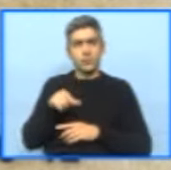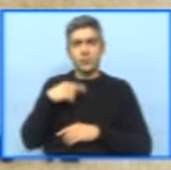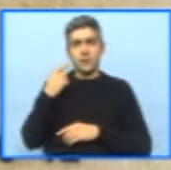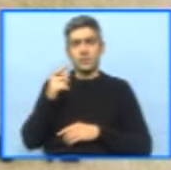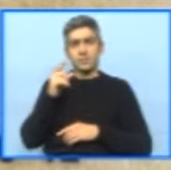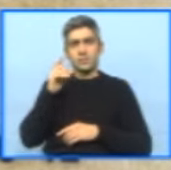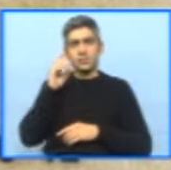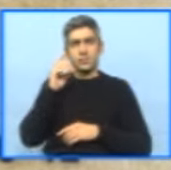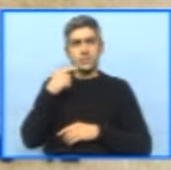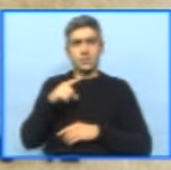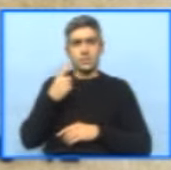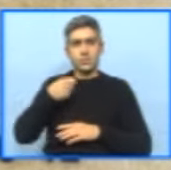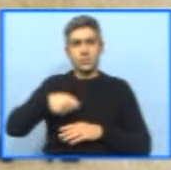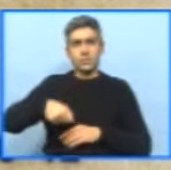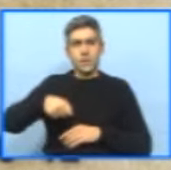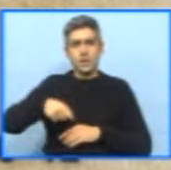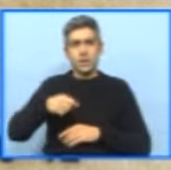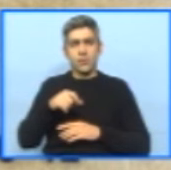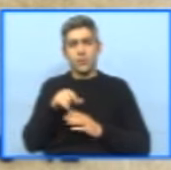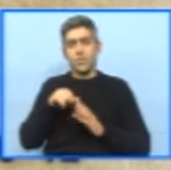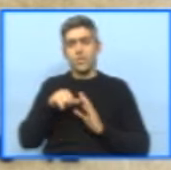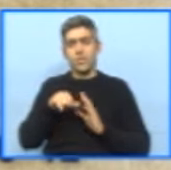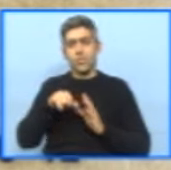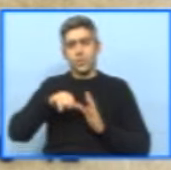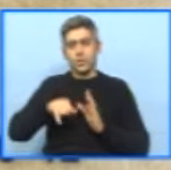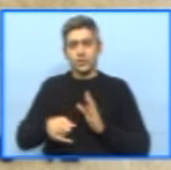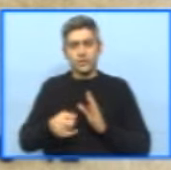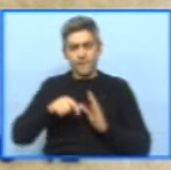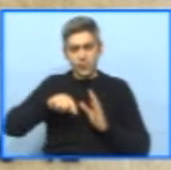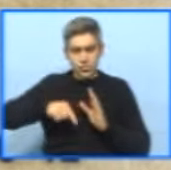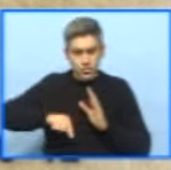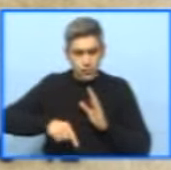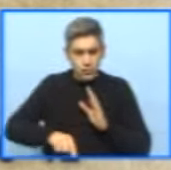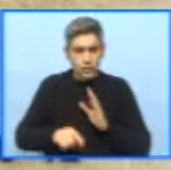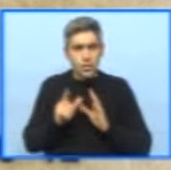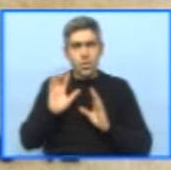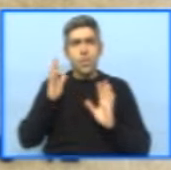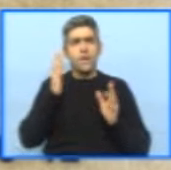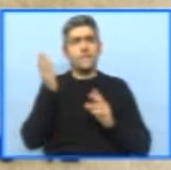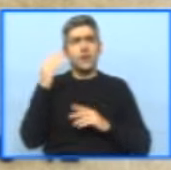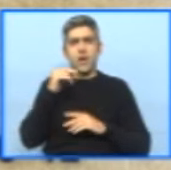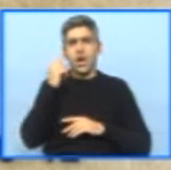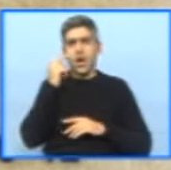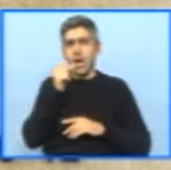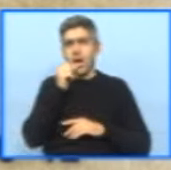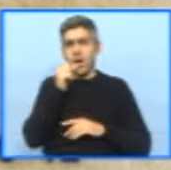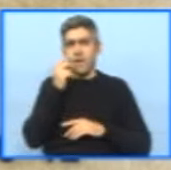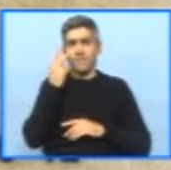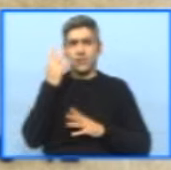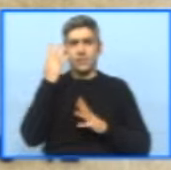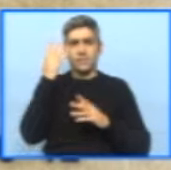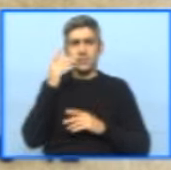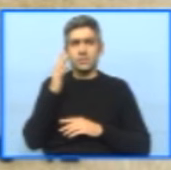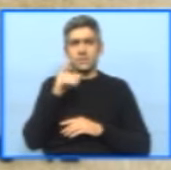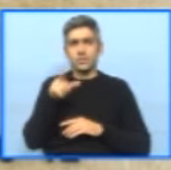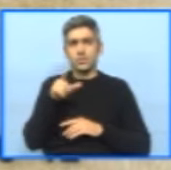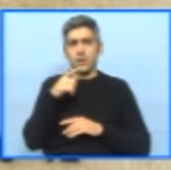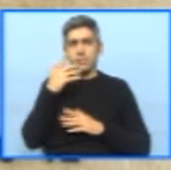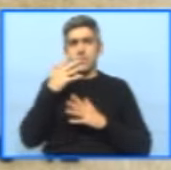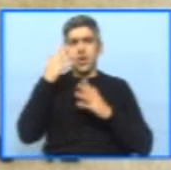sequer tens um balde e o poço é fundo. De onde te vem a água viva? Serás tu maior do que o nosso